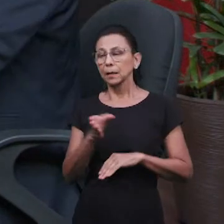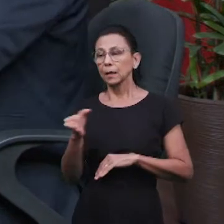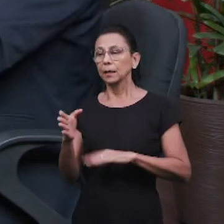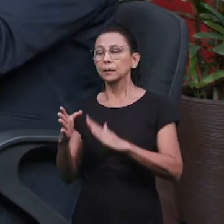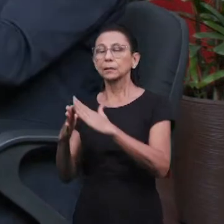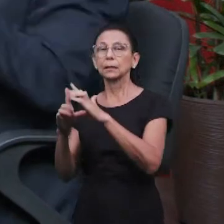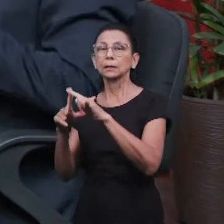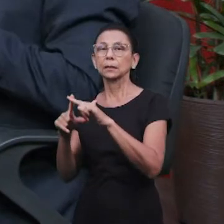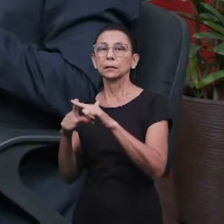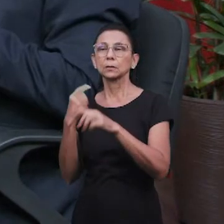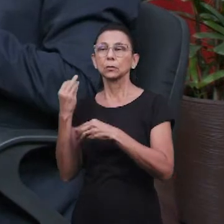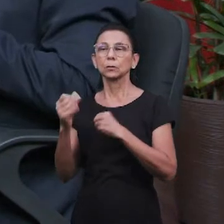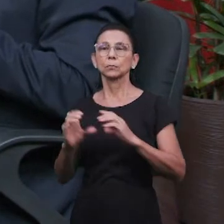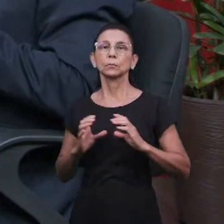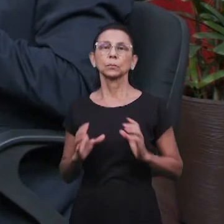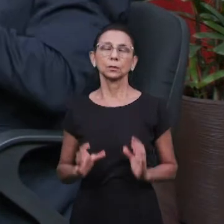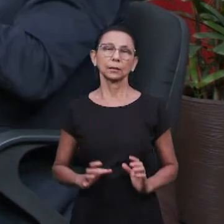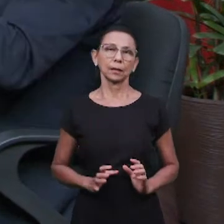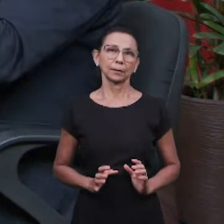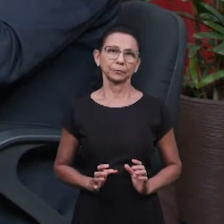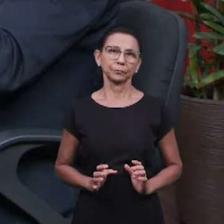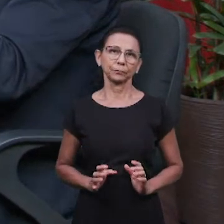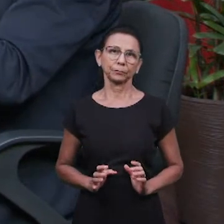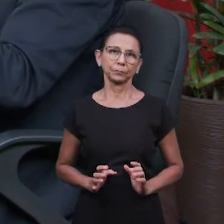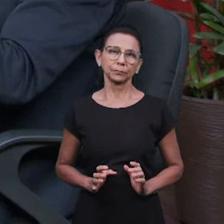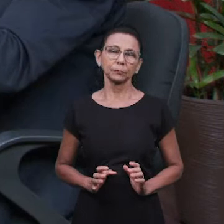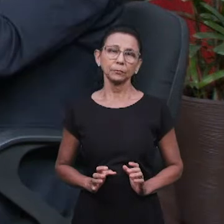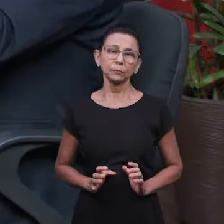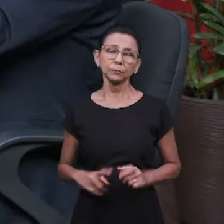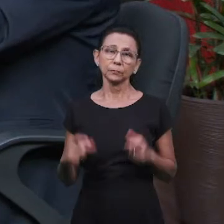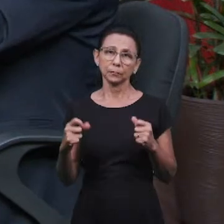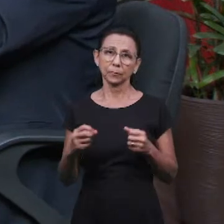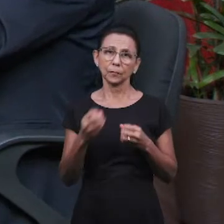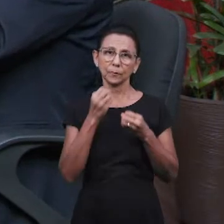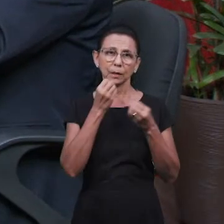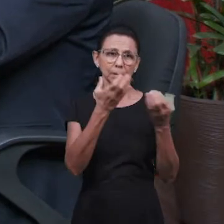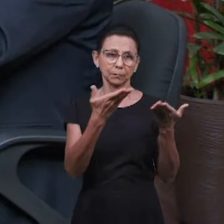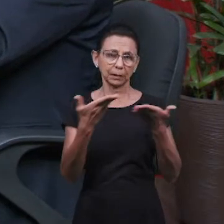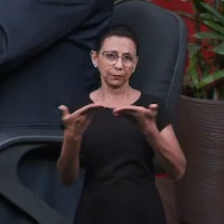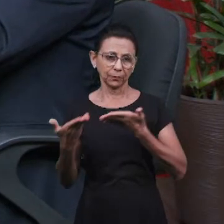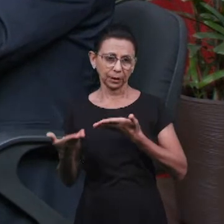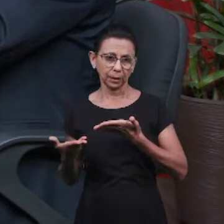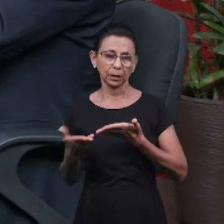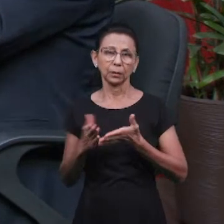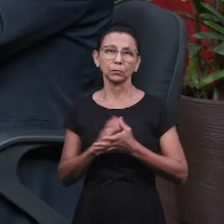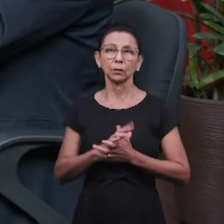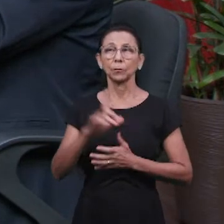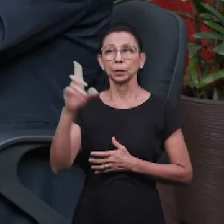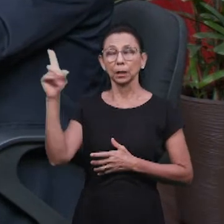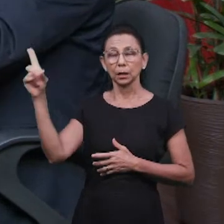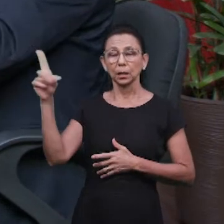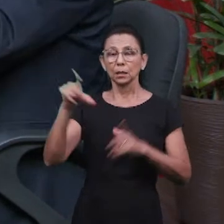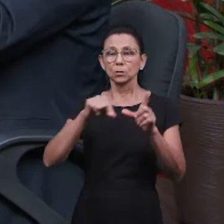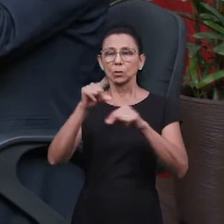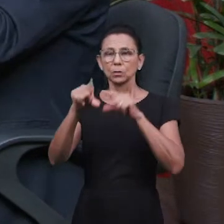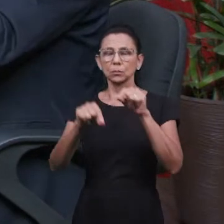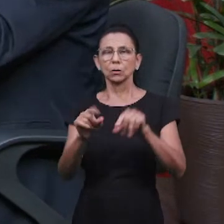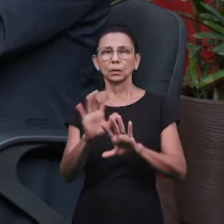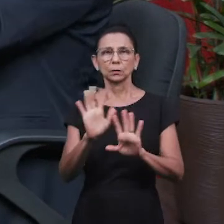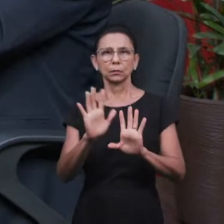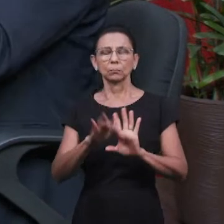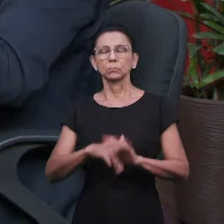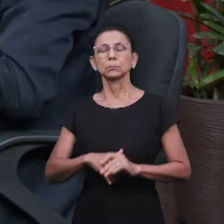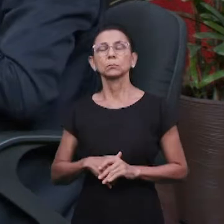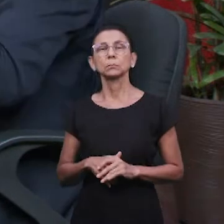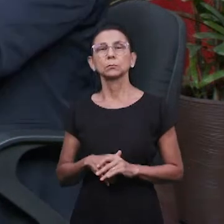e nós devemos nos portar numa situação como essa. Elas vão ser bem recebidas, são pessoas, nós falamos, ó, Deus não tem acepção de pessoas, não tem nada, todo mundo está ali.